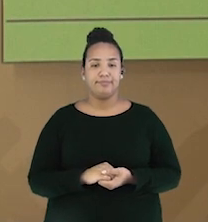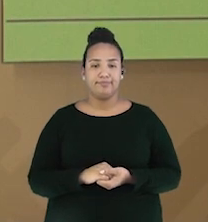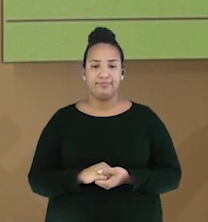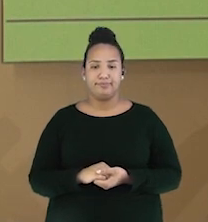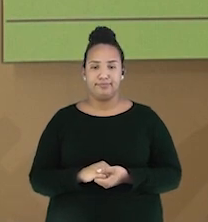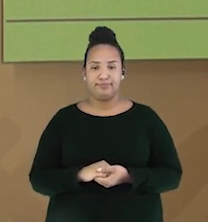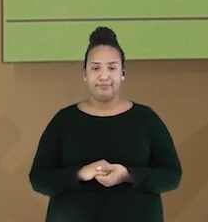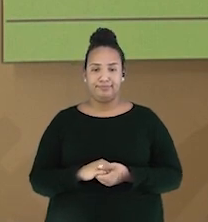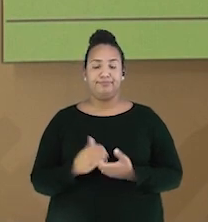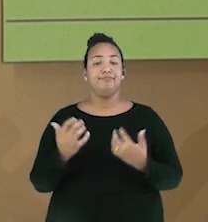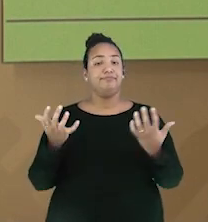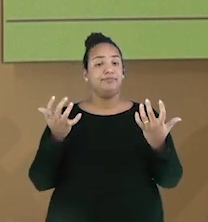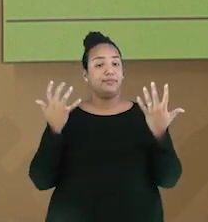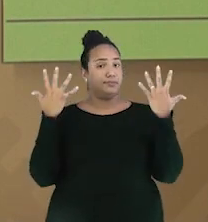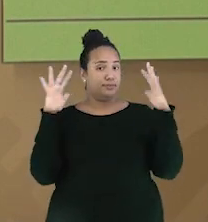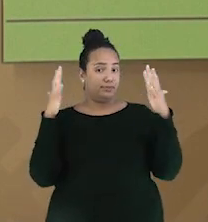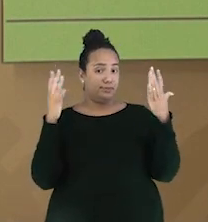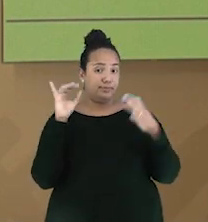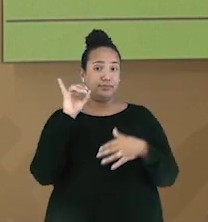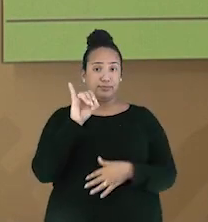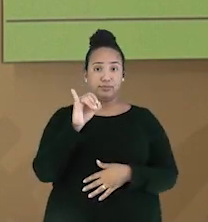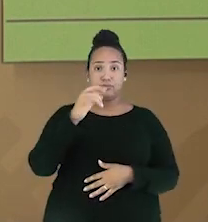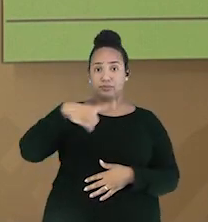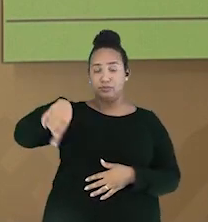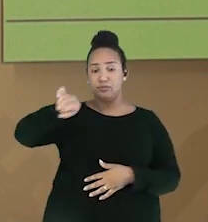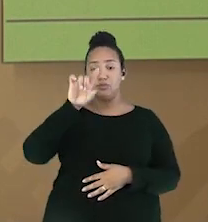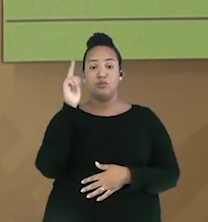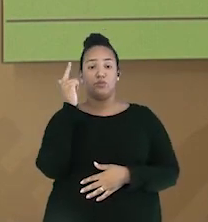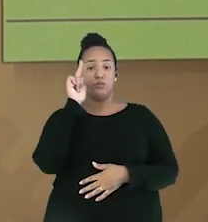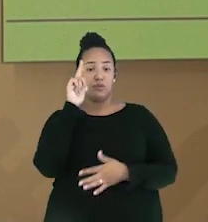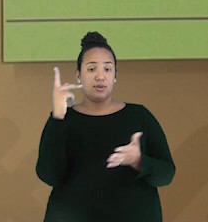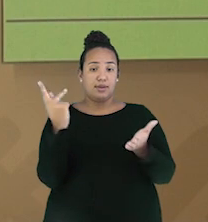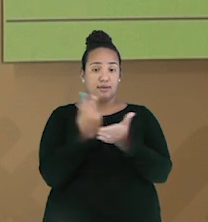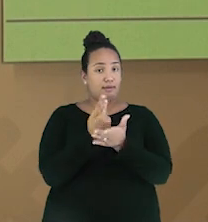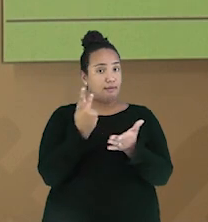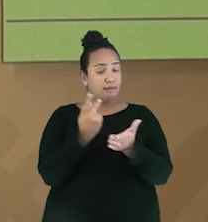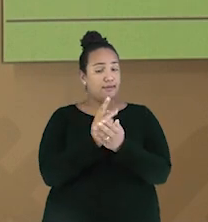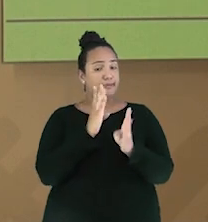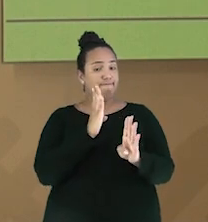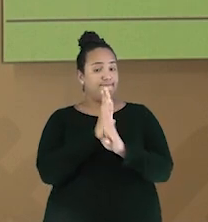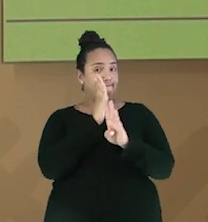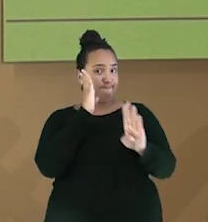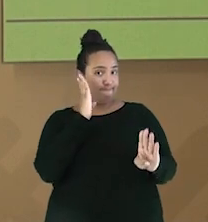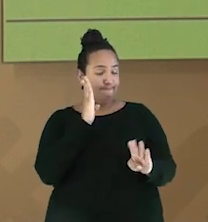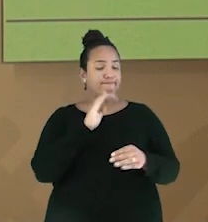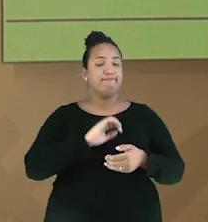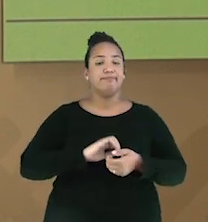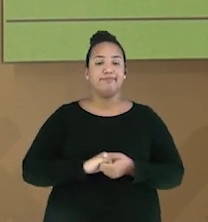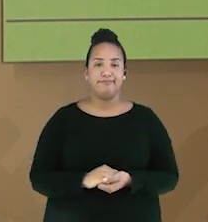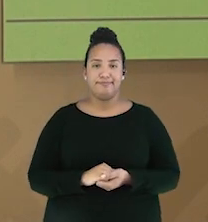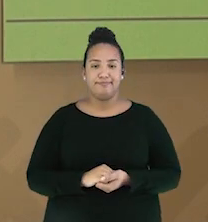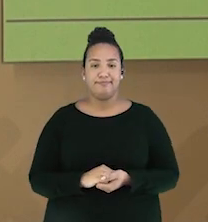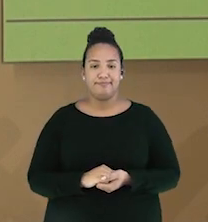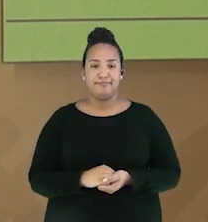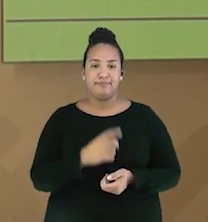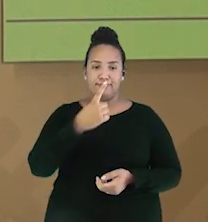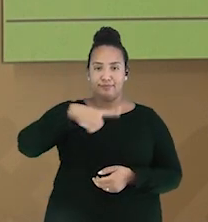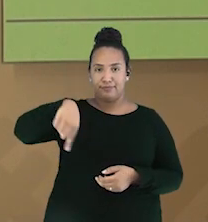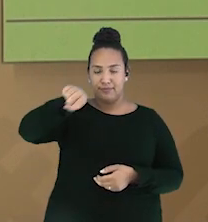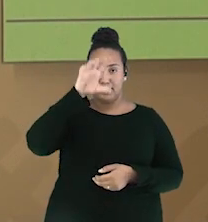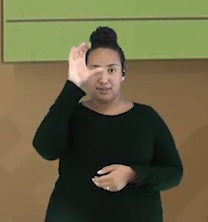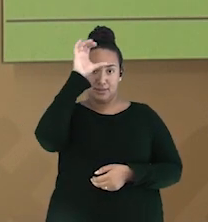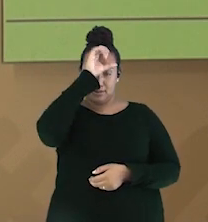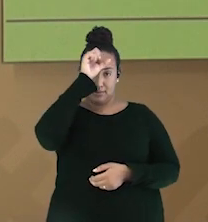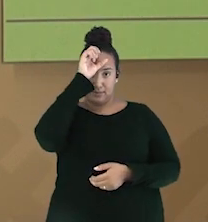Quero parabenizar quem conseguiu descobrir os erros descritos nesse gráfico. Você aprendeu na aula